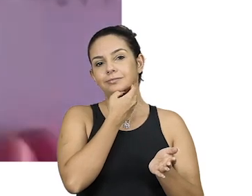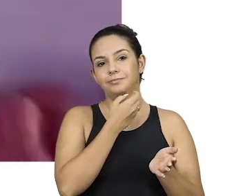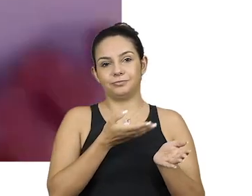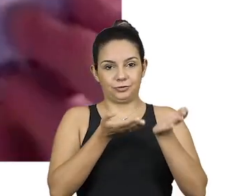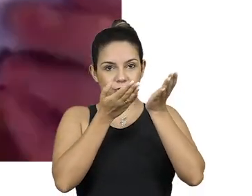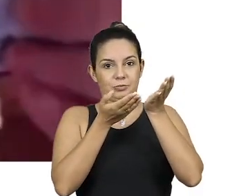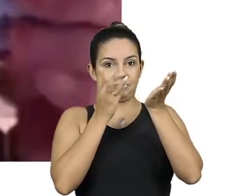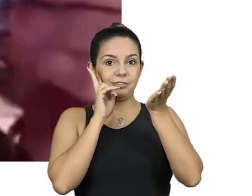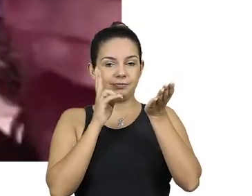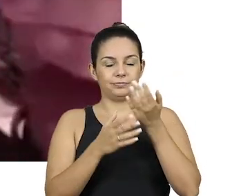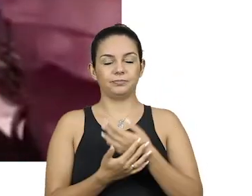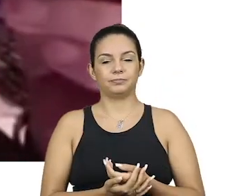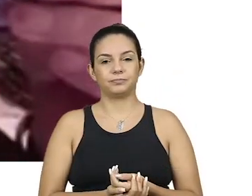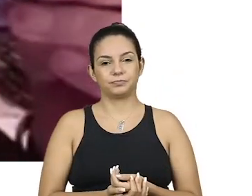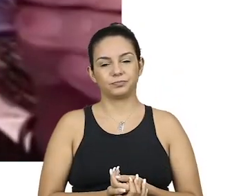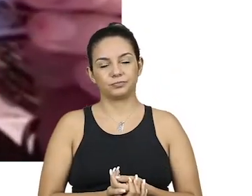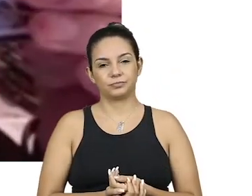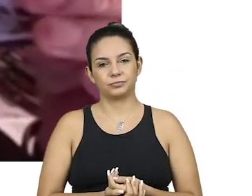Sobe.